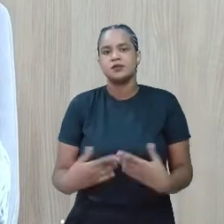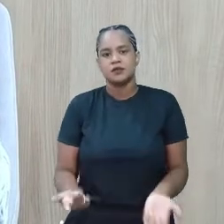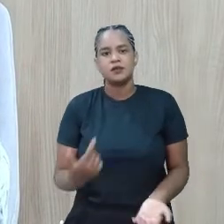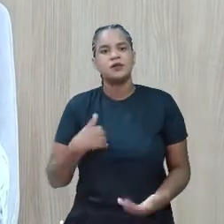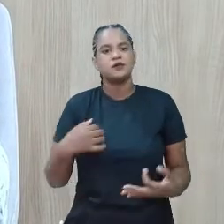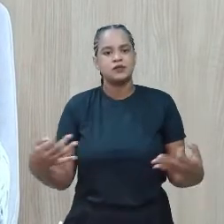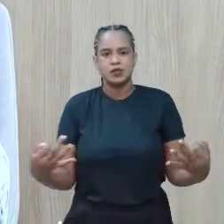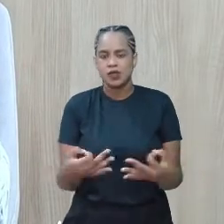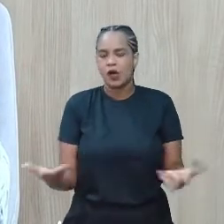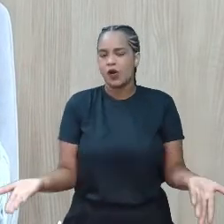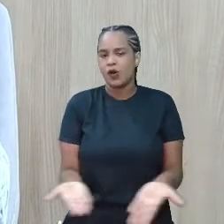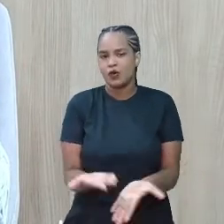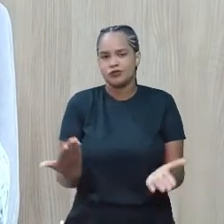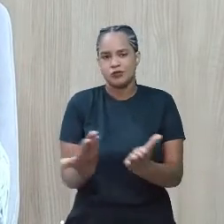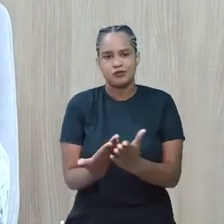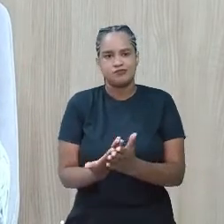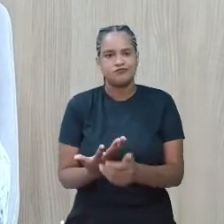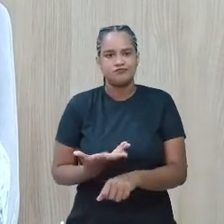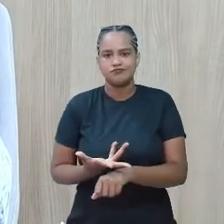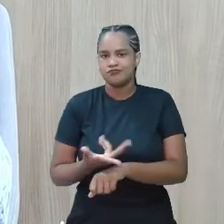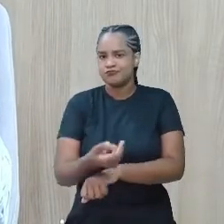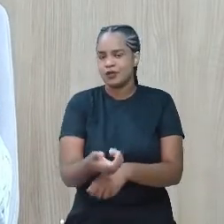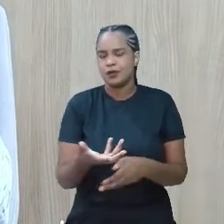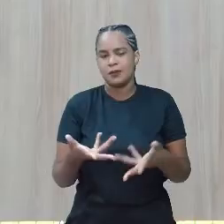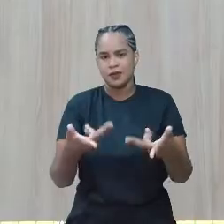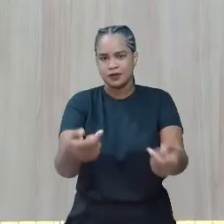certeza que hoje vai ser uma aula extremamente produtiva.